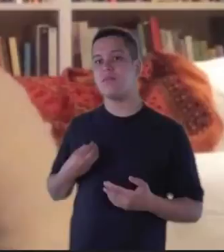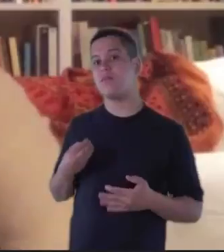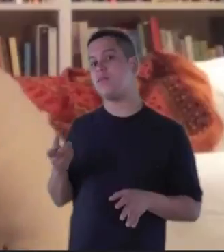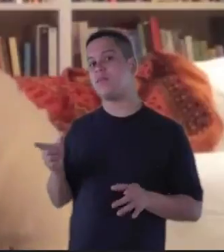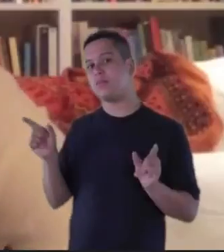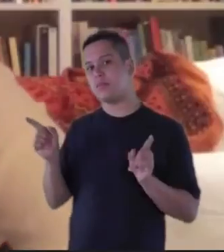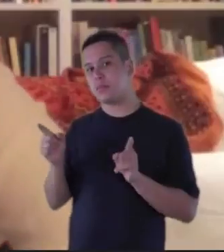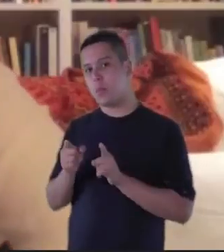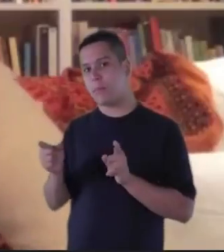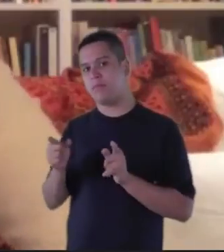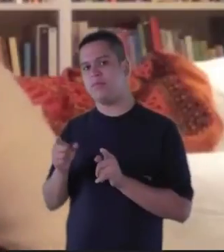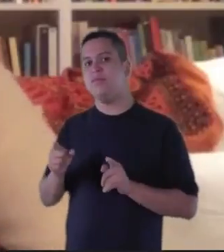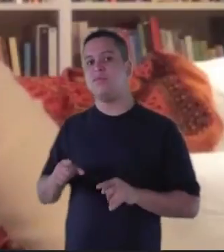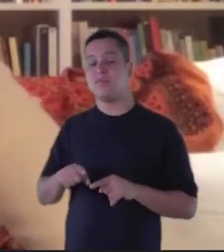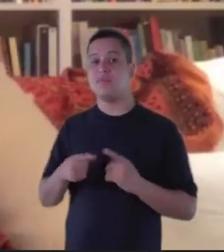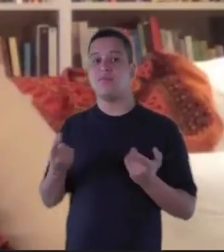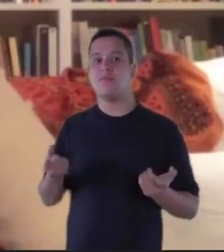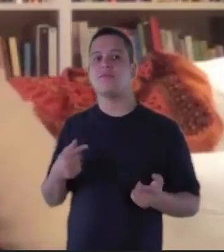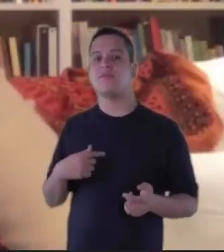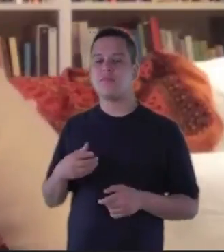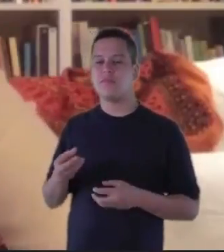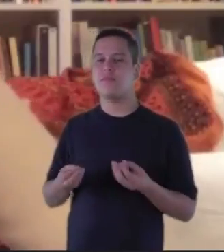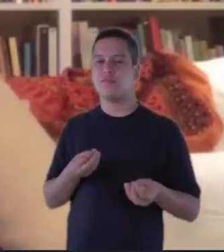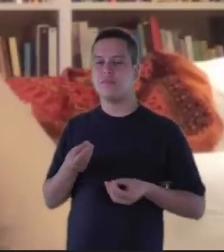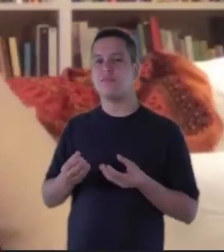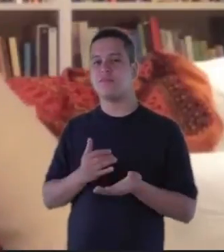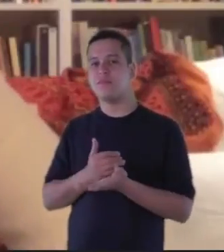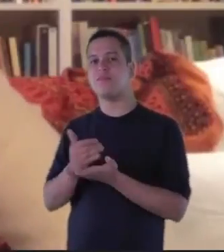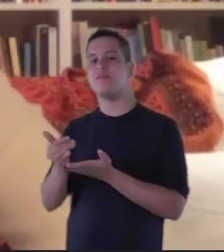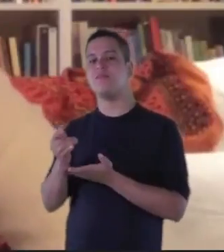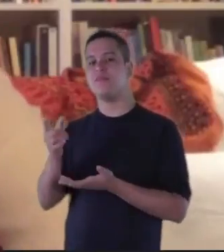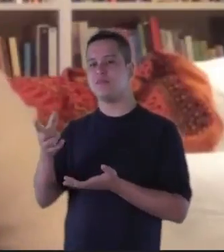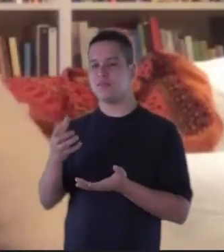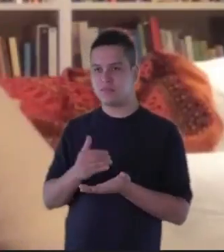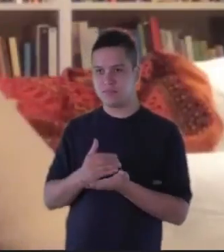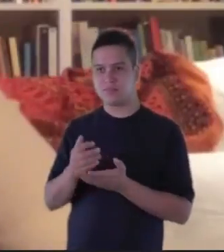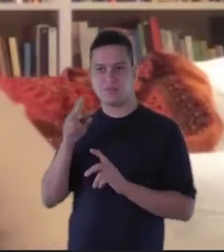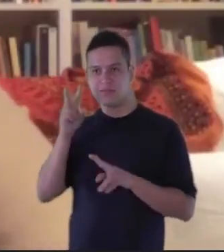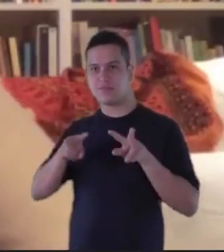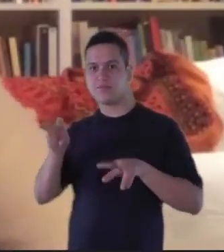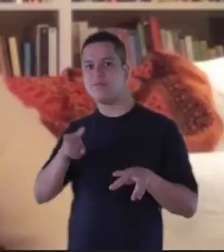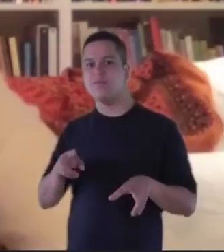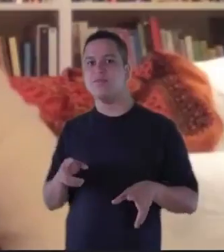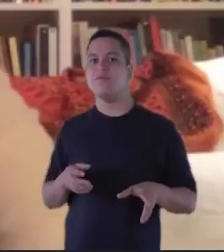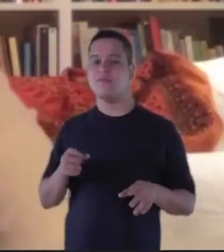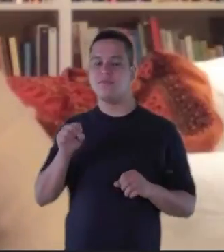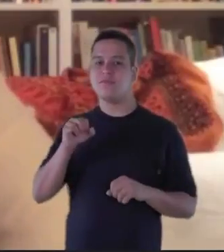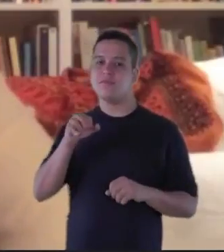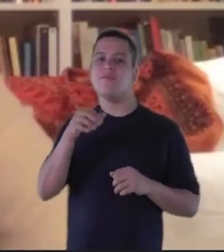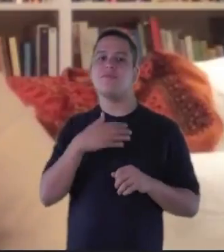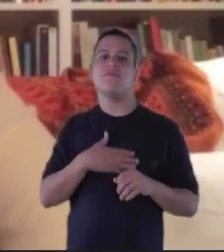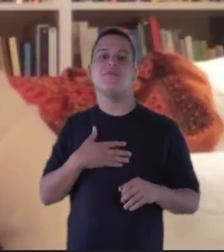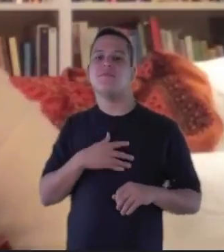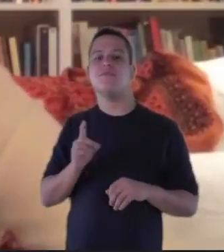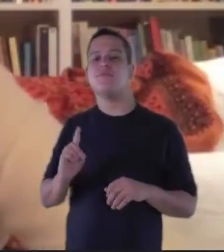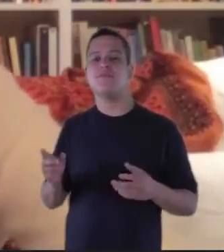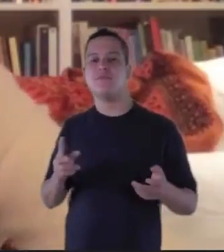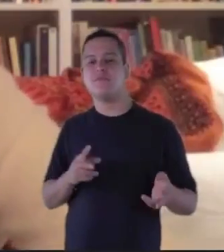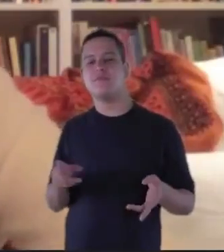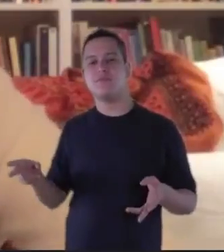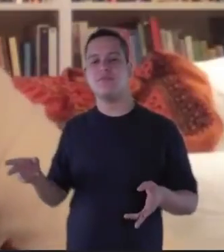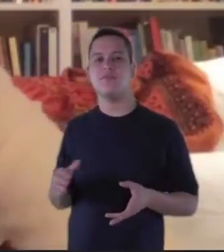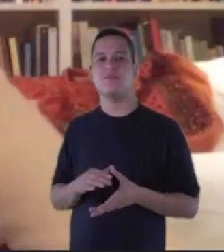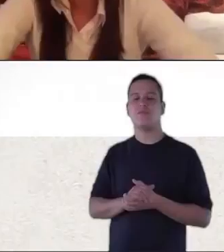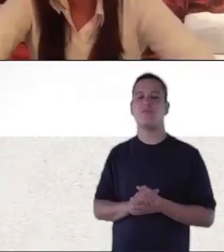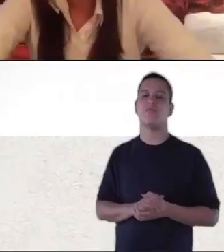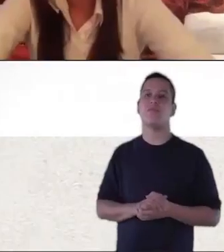deu aquele gostinho para a gente aqui em casa. Foi muita emoção a gente ter visto ele na série, eu fiquei muito orgulhosa.